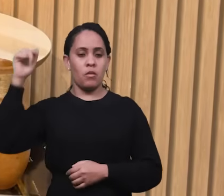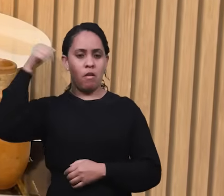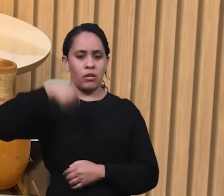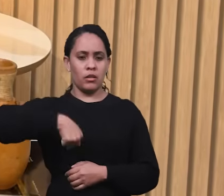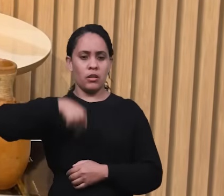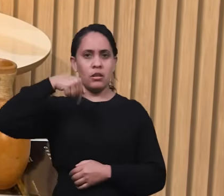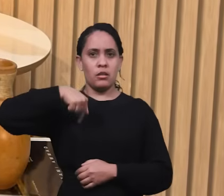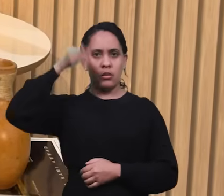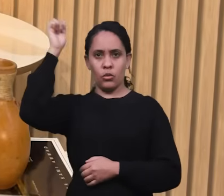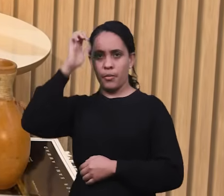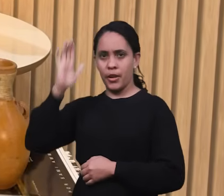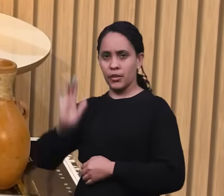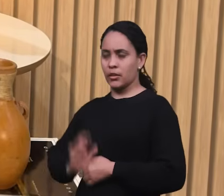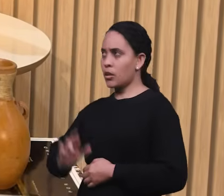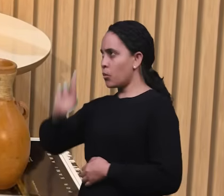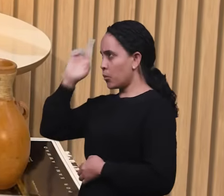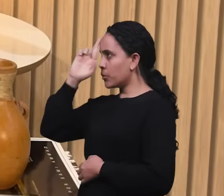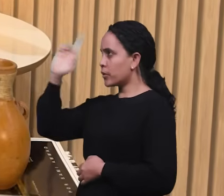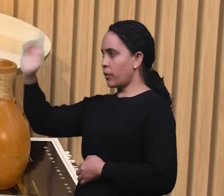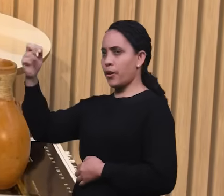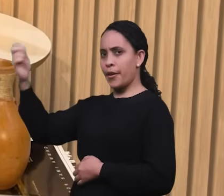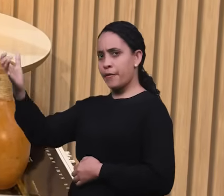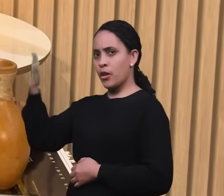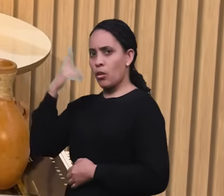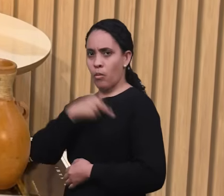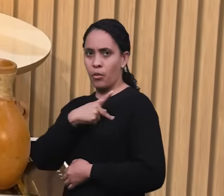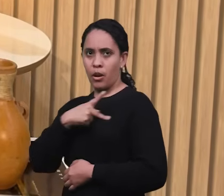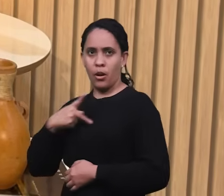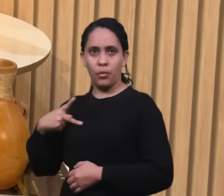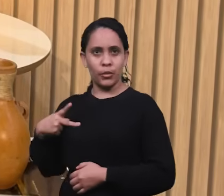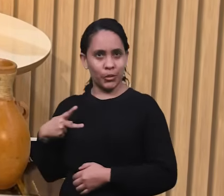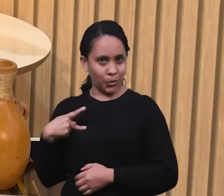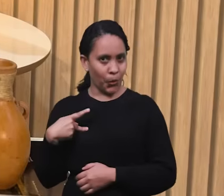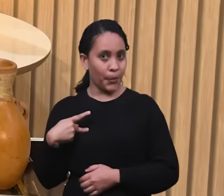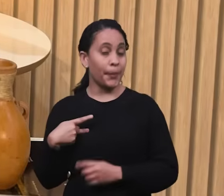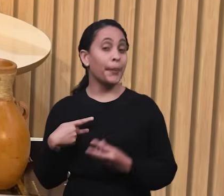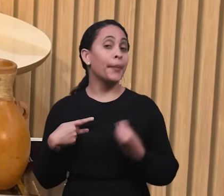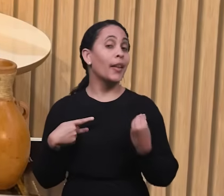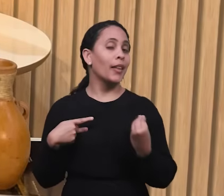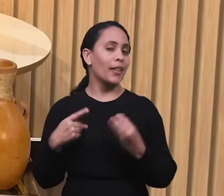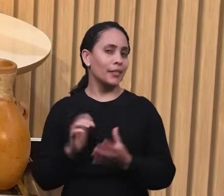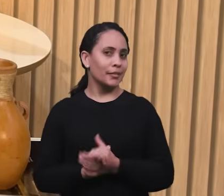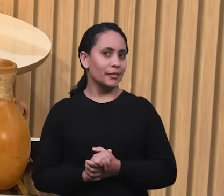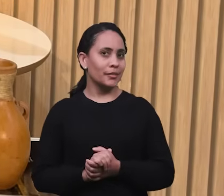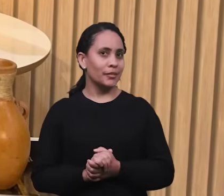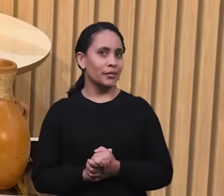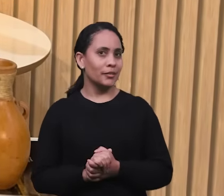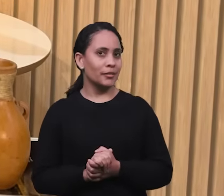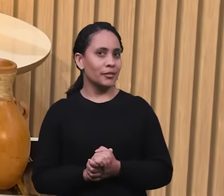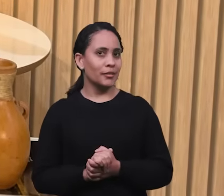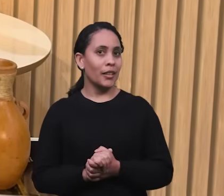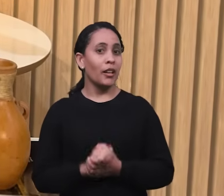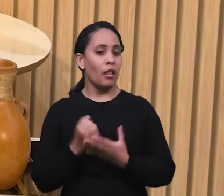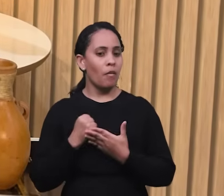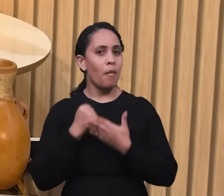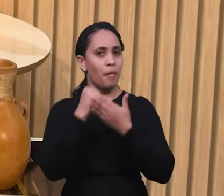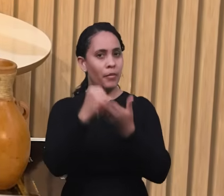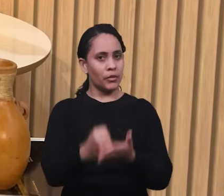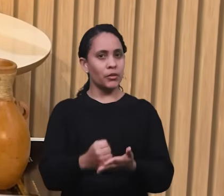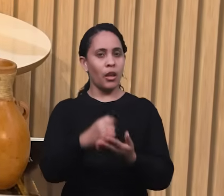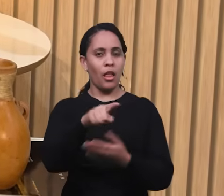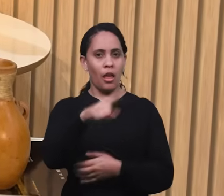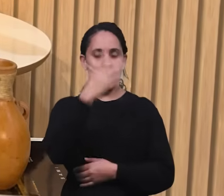mostrou um pastor para que esse pastor dava assistência à Índia. Mostrou a